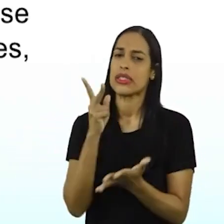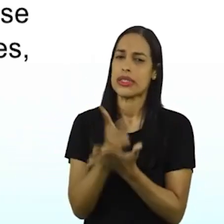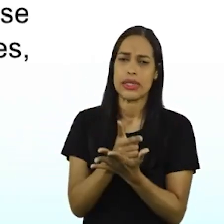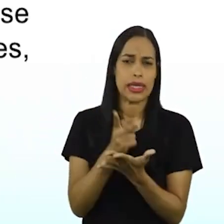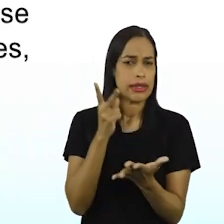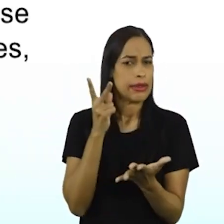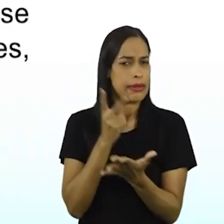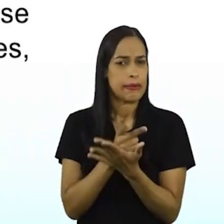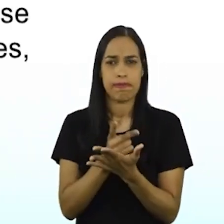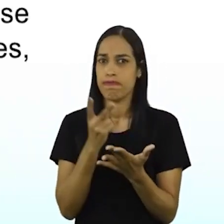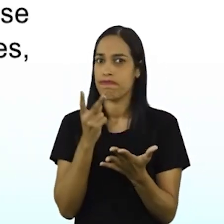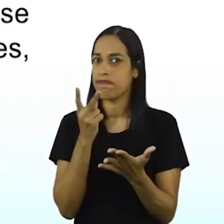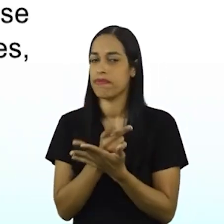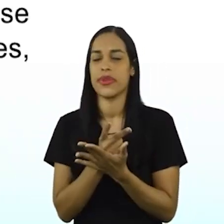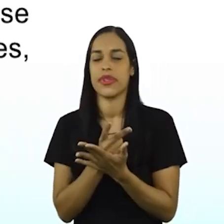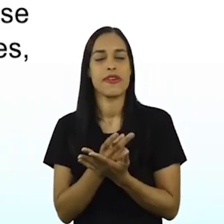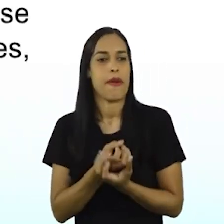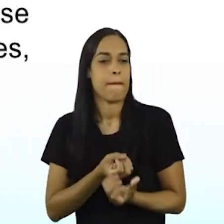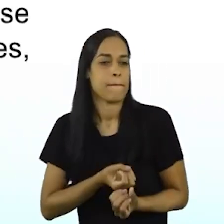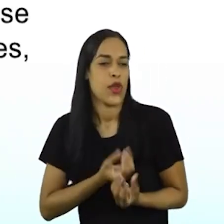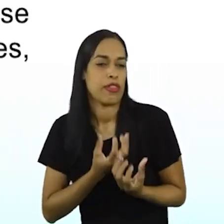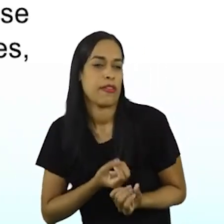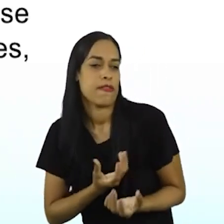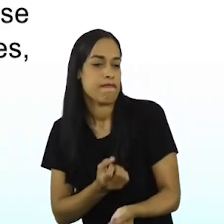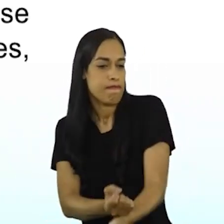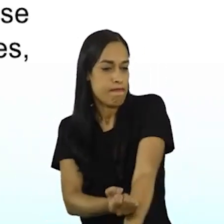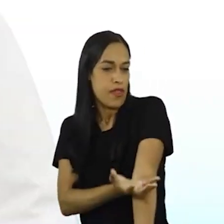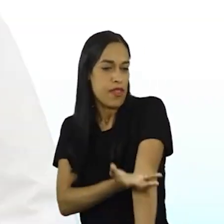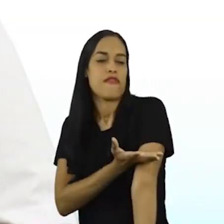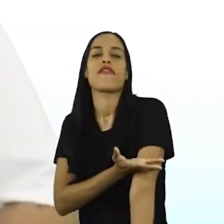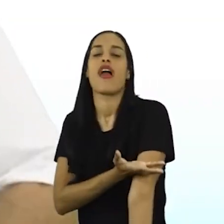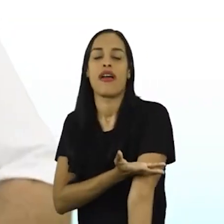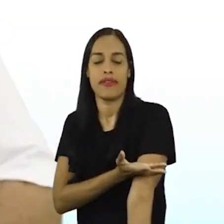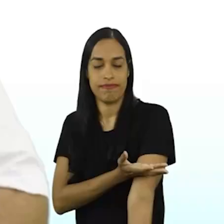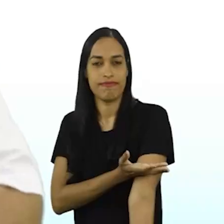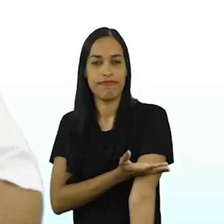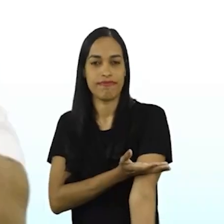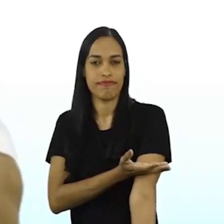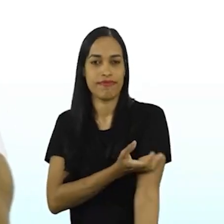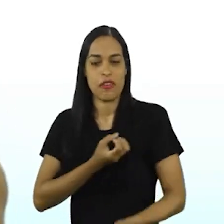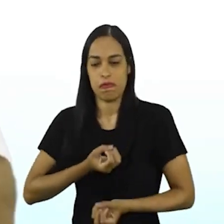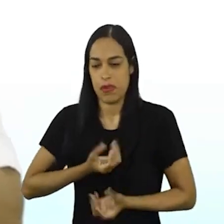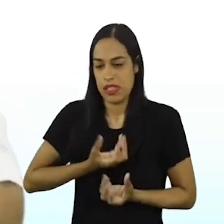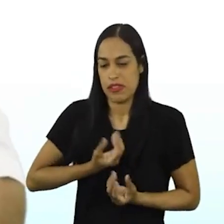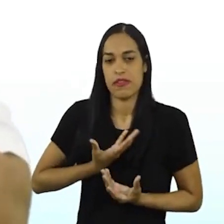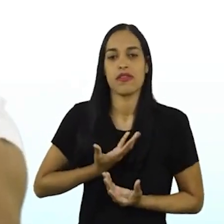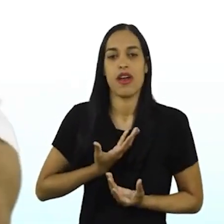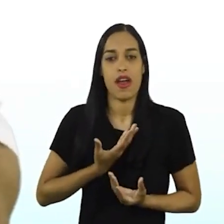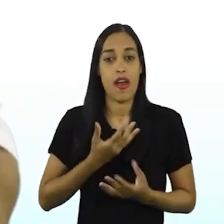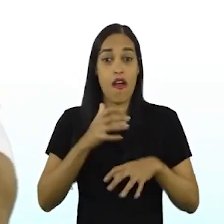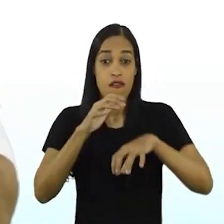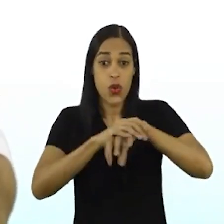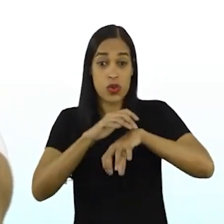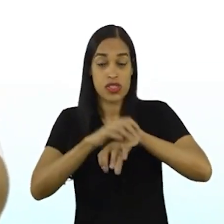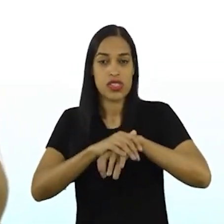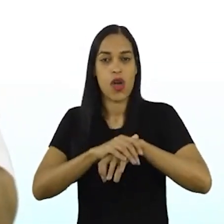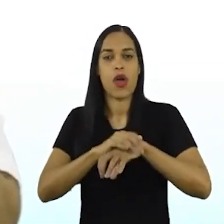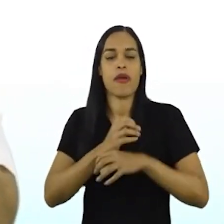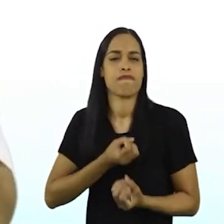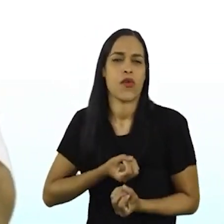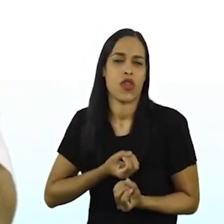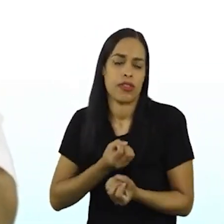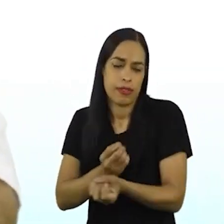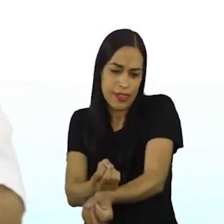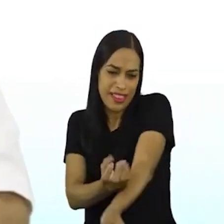predomínio da função emotiva ou expressiva. Fera, vem comigo. Função expressiva